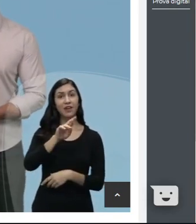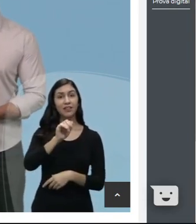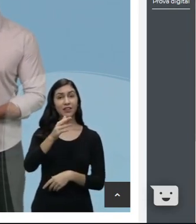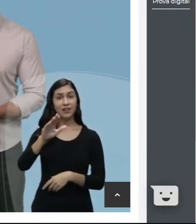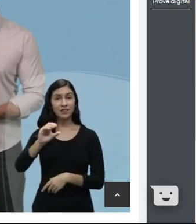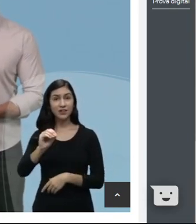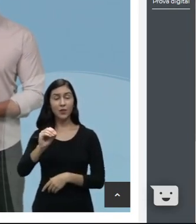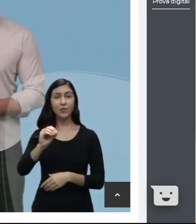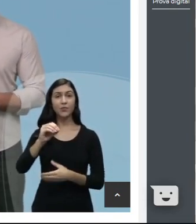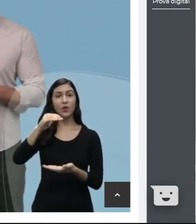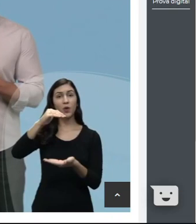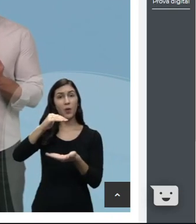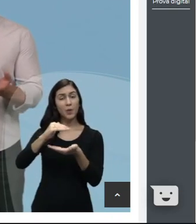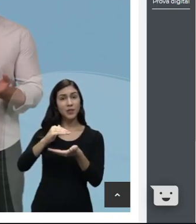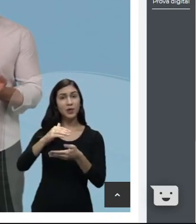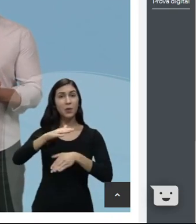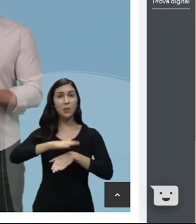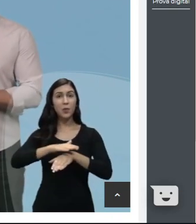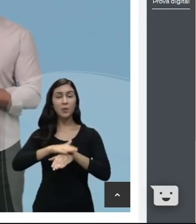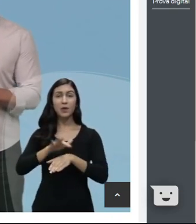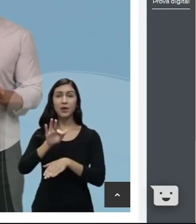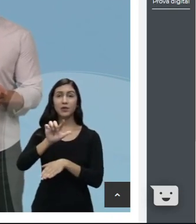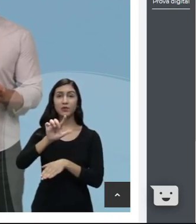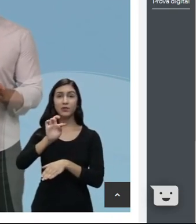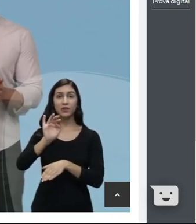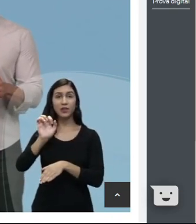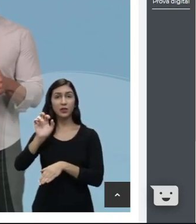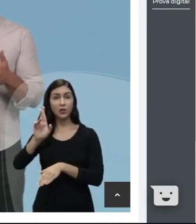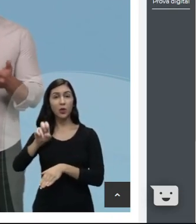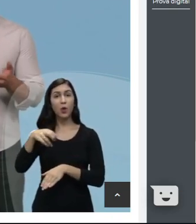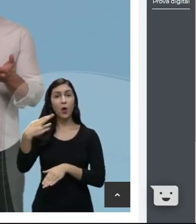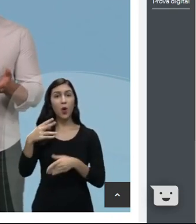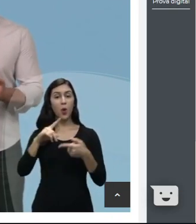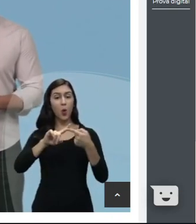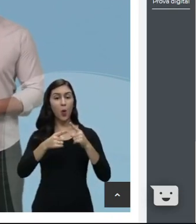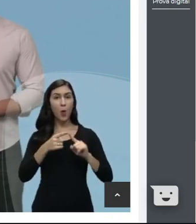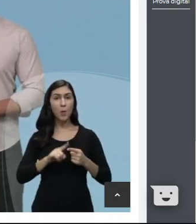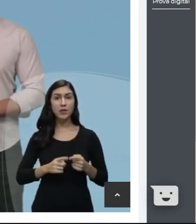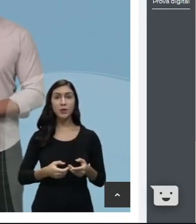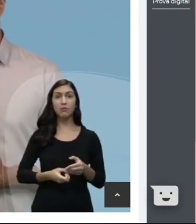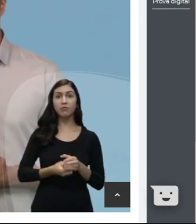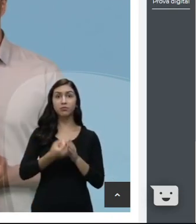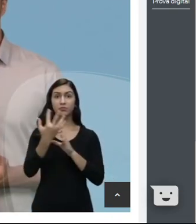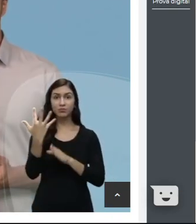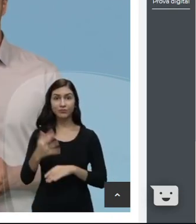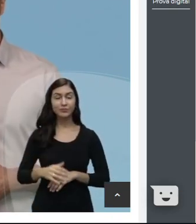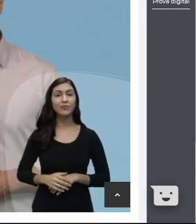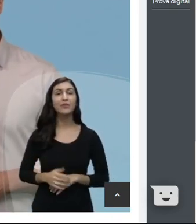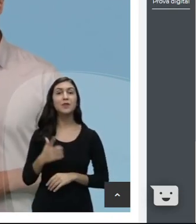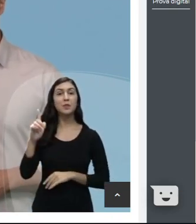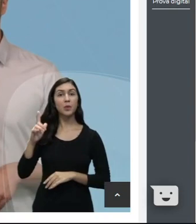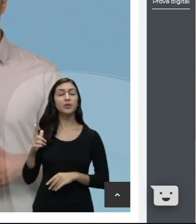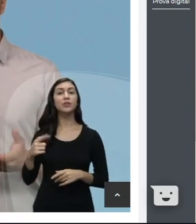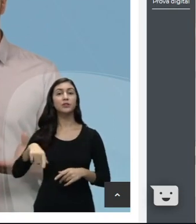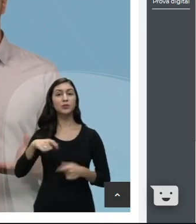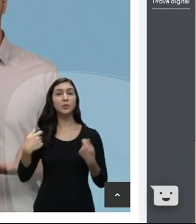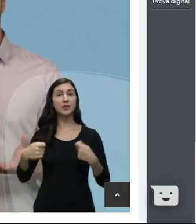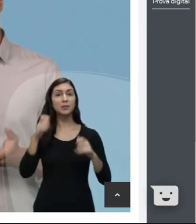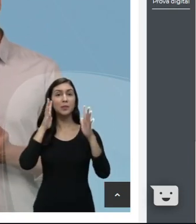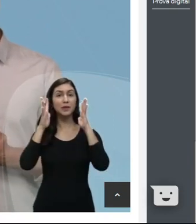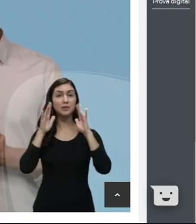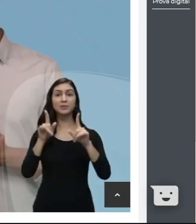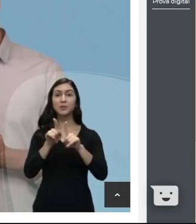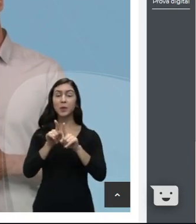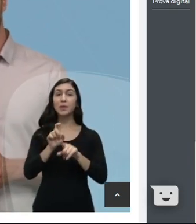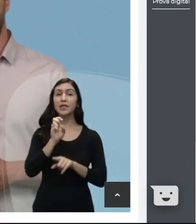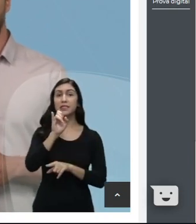de compressão, de momento fletor ou uma combinação de mais de um tipo de esforço. Outra coisa que temos que levar em conta